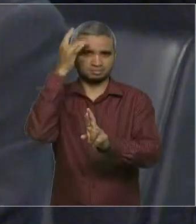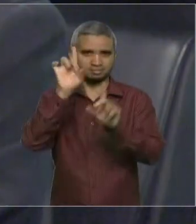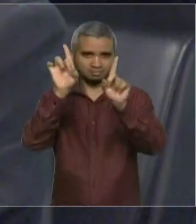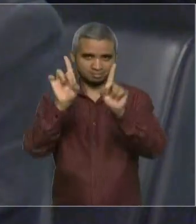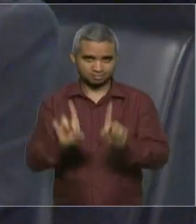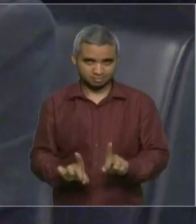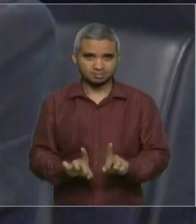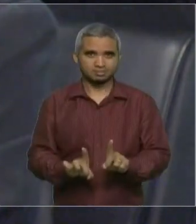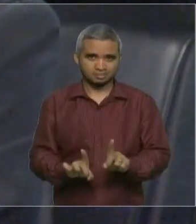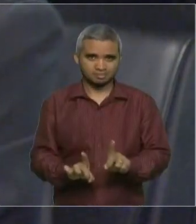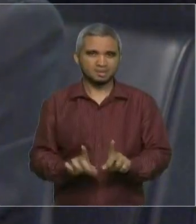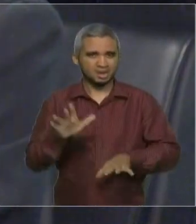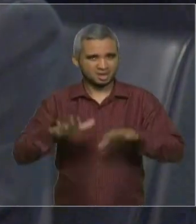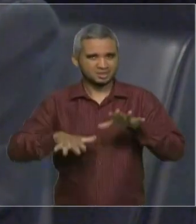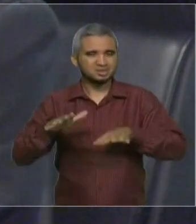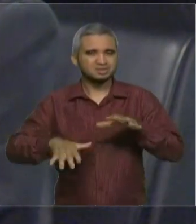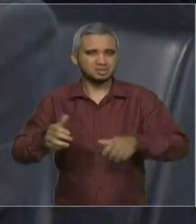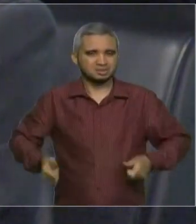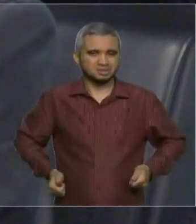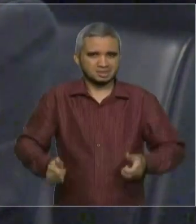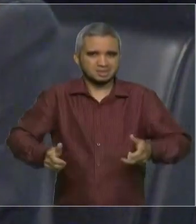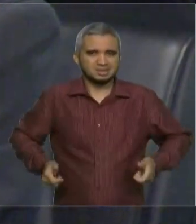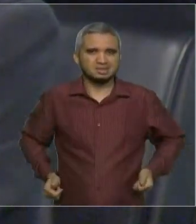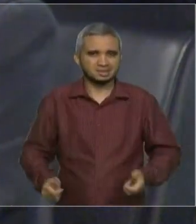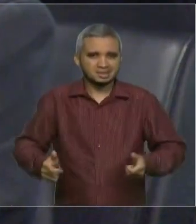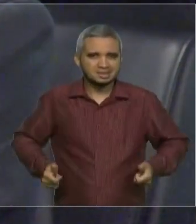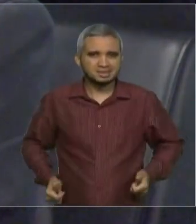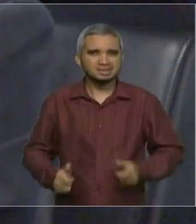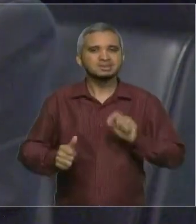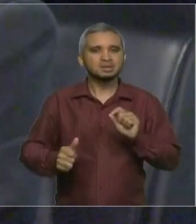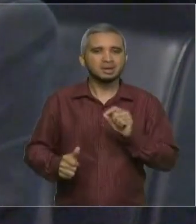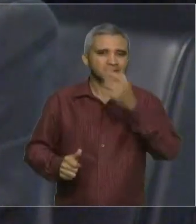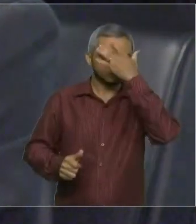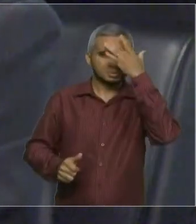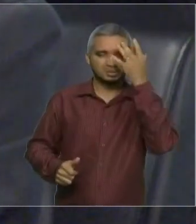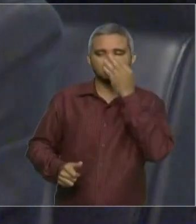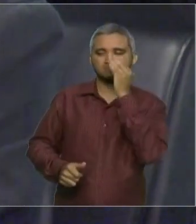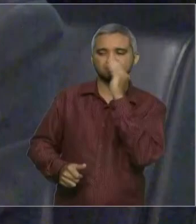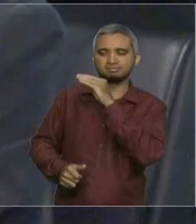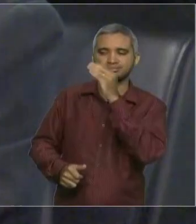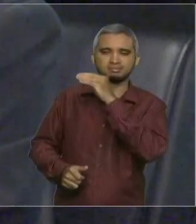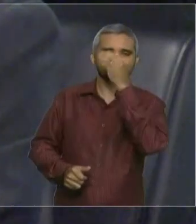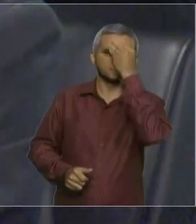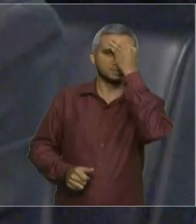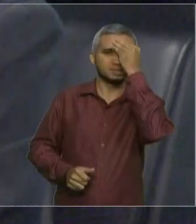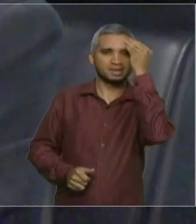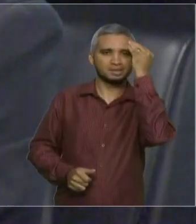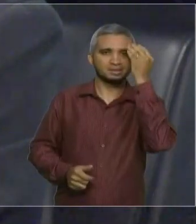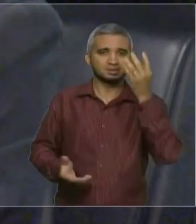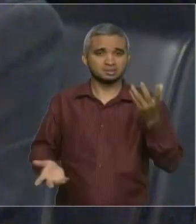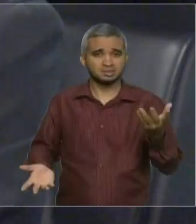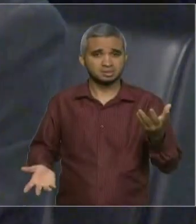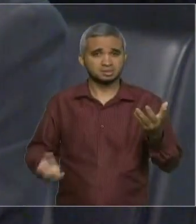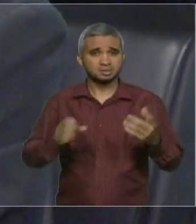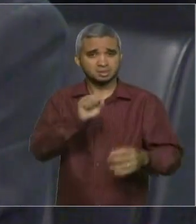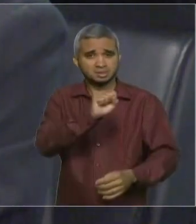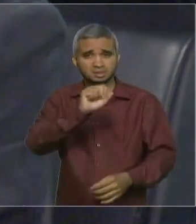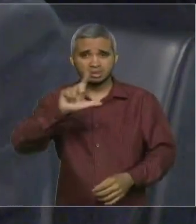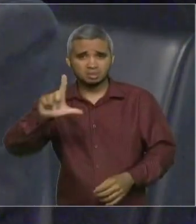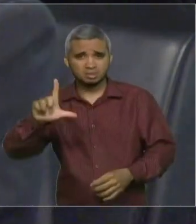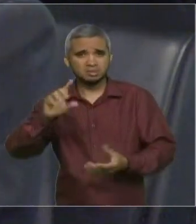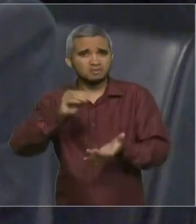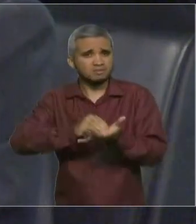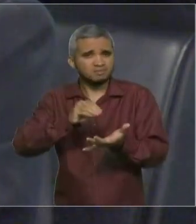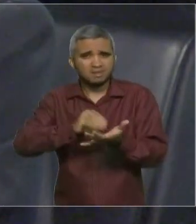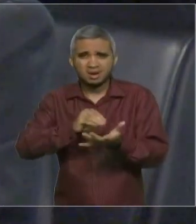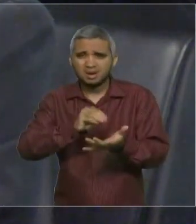avançar muito nessa questão de acessibilidade. É um caminho longo, porque nós, como cidade não planejada que somos, nós temos dificuldade